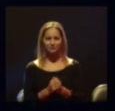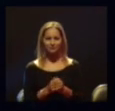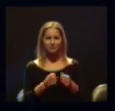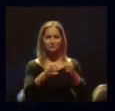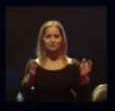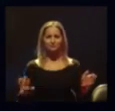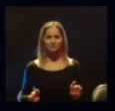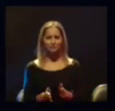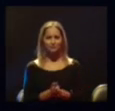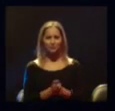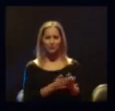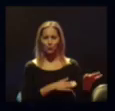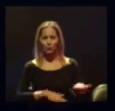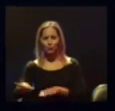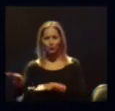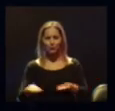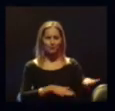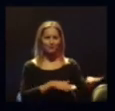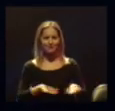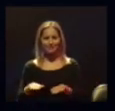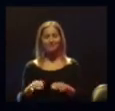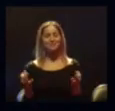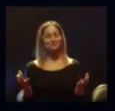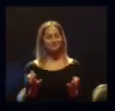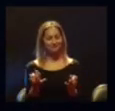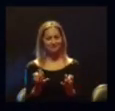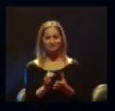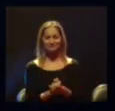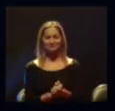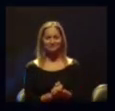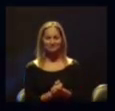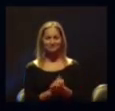todos patinar. É verdade?